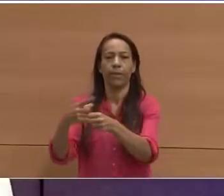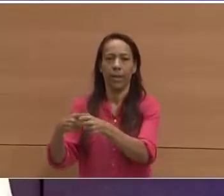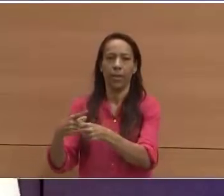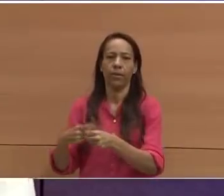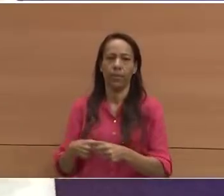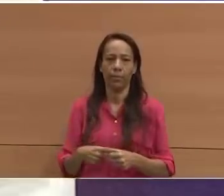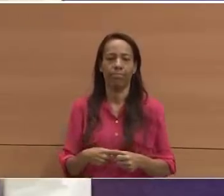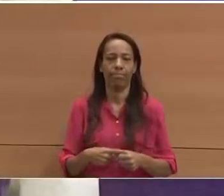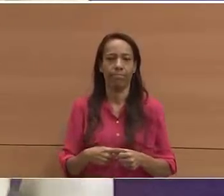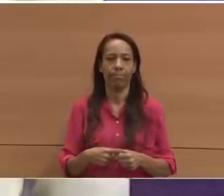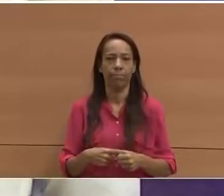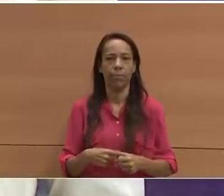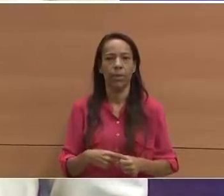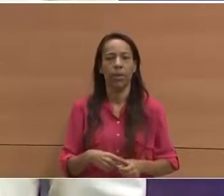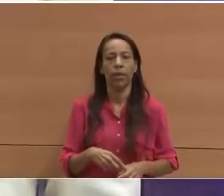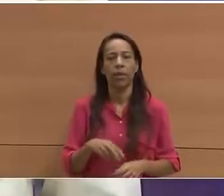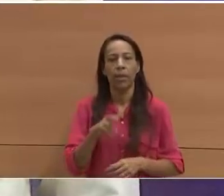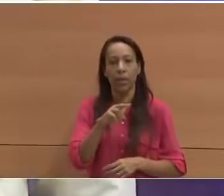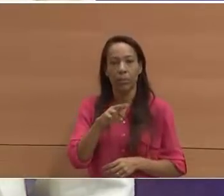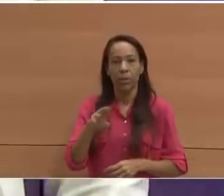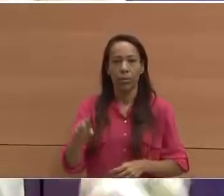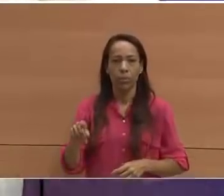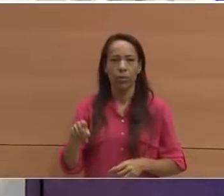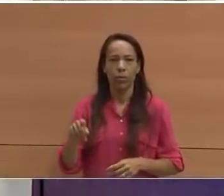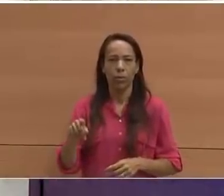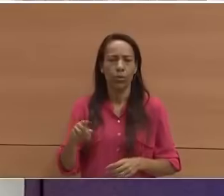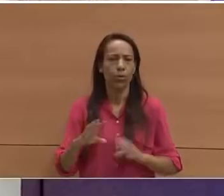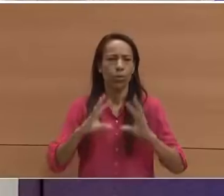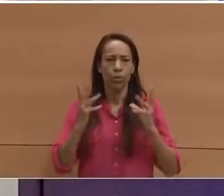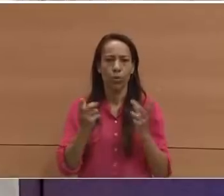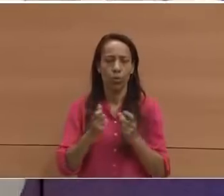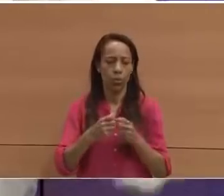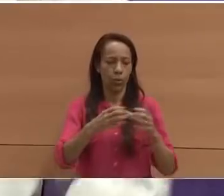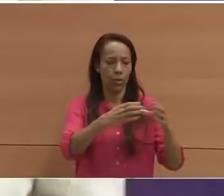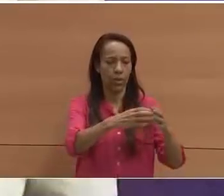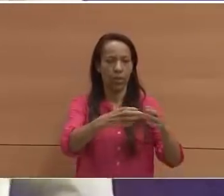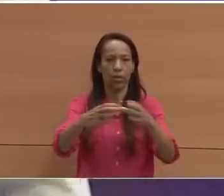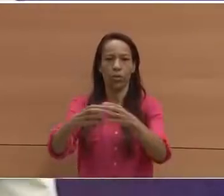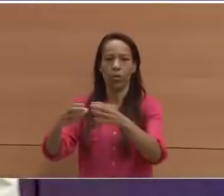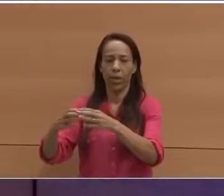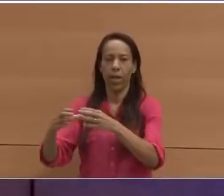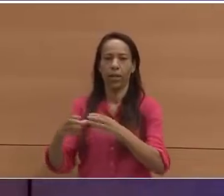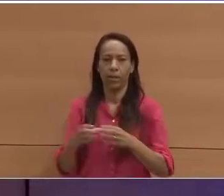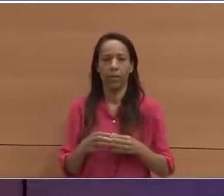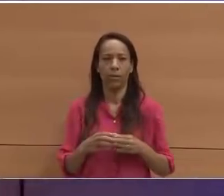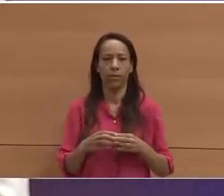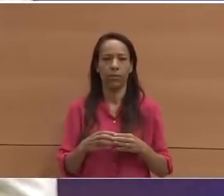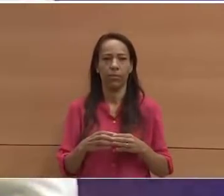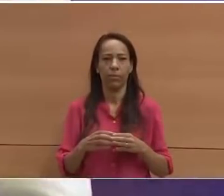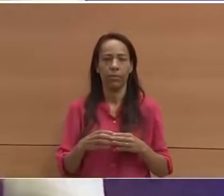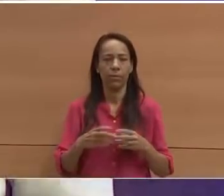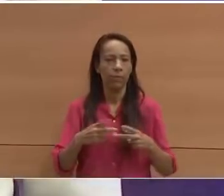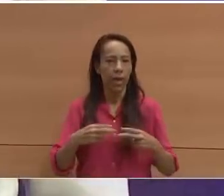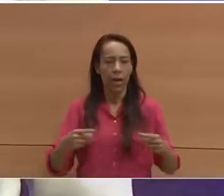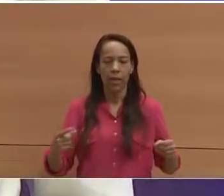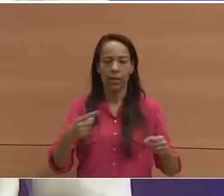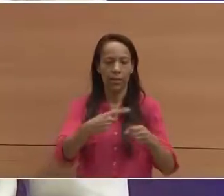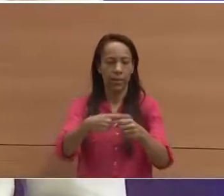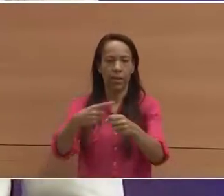Hierápolis. Irmãos, esses lugares, tanto Colossos como Laodiceia, como